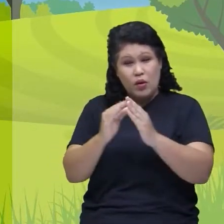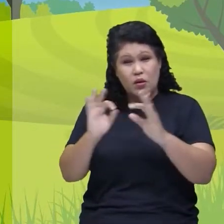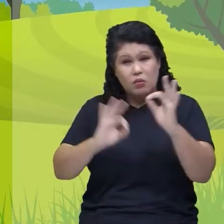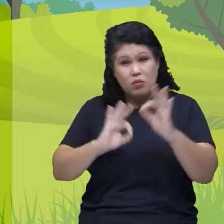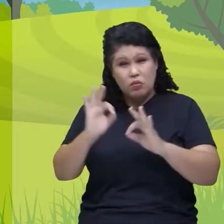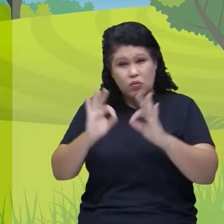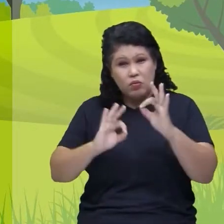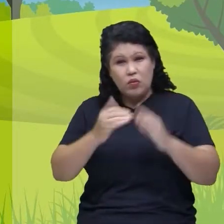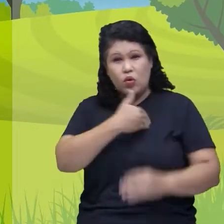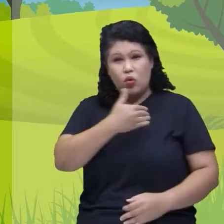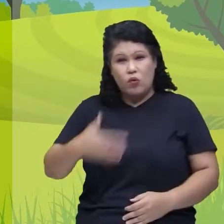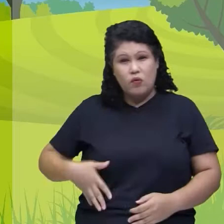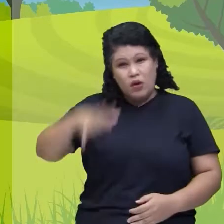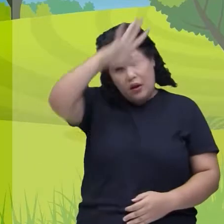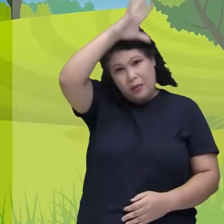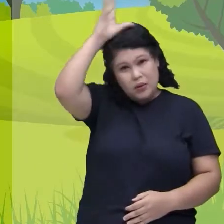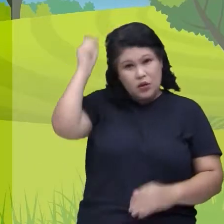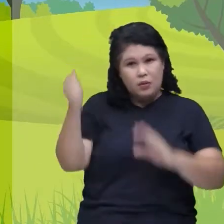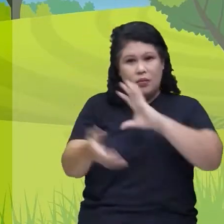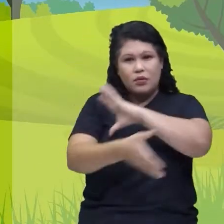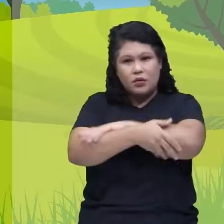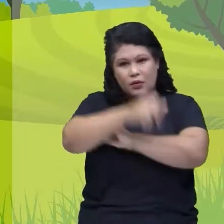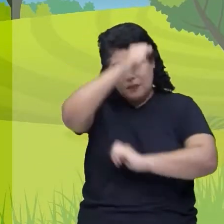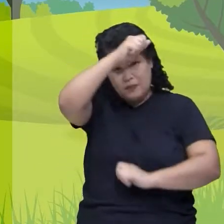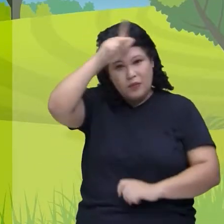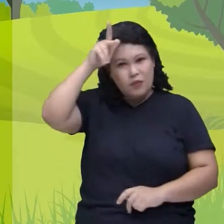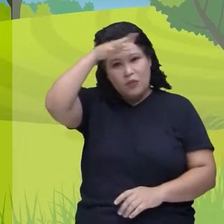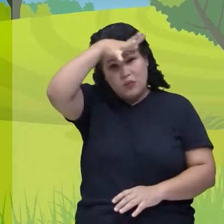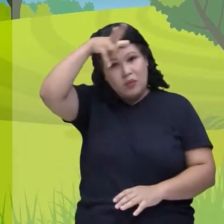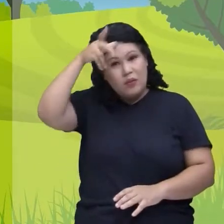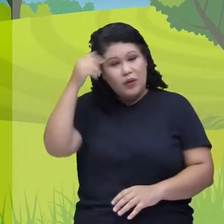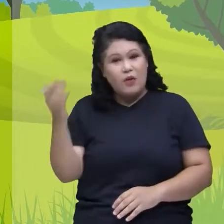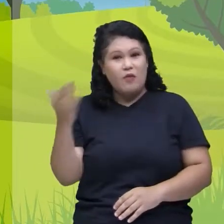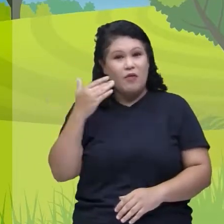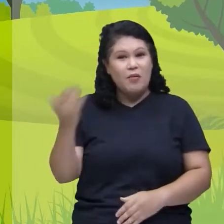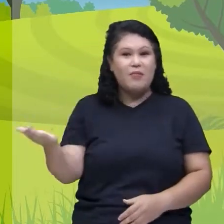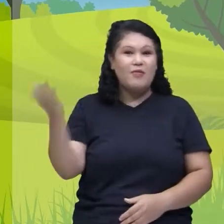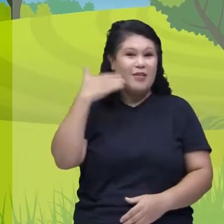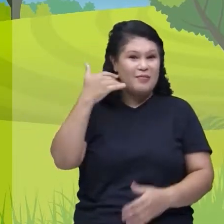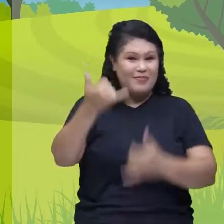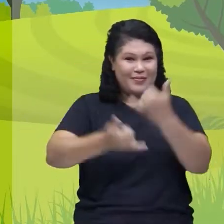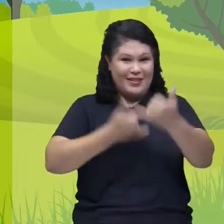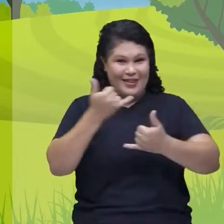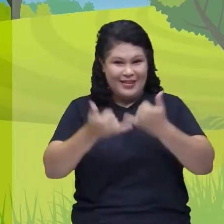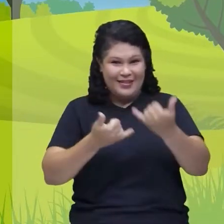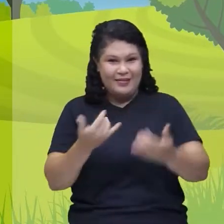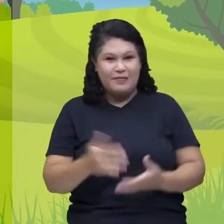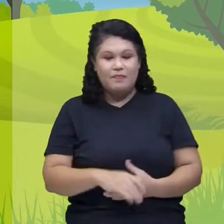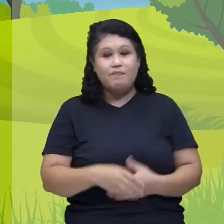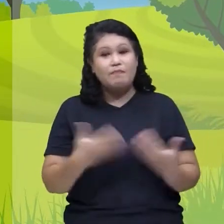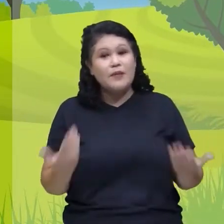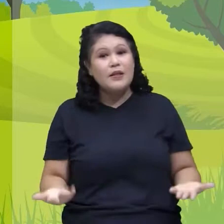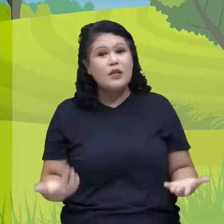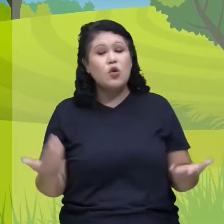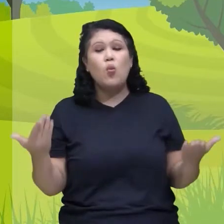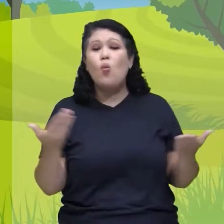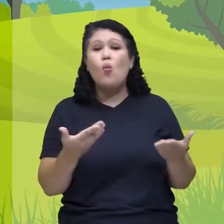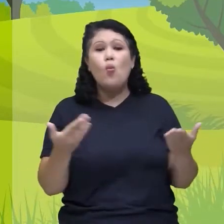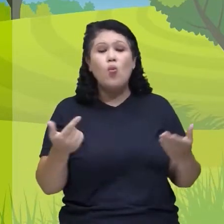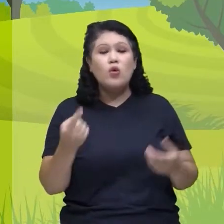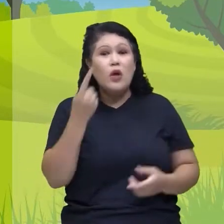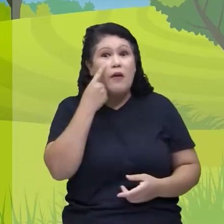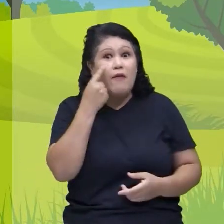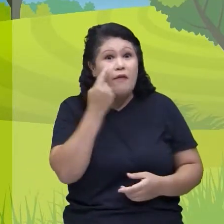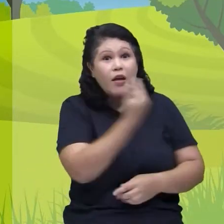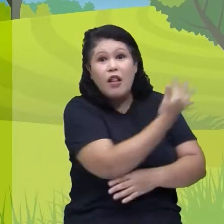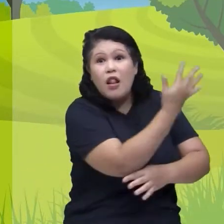em parceria com a Prefeitura Municipal de Manaus. Estamos aqui no quadro EBA. Vamos brincar? Gente, hoje nós estamos aqui nessa floresta